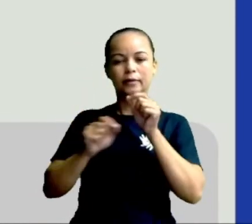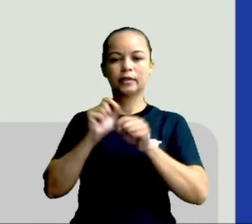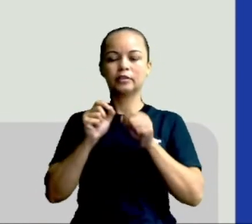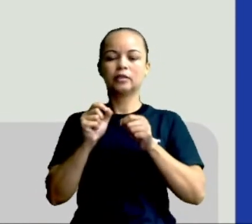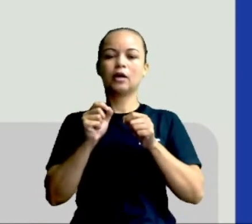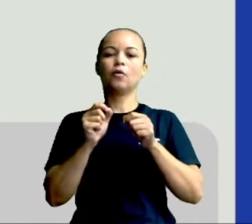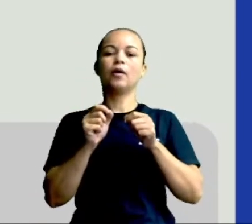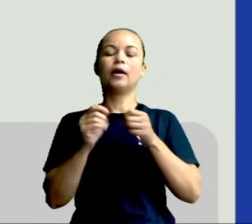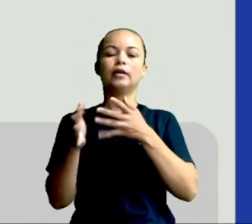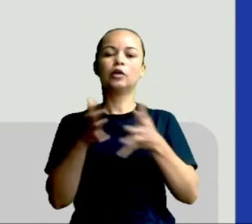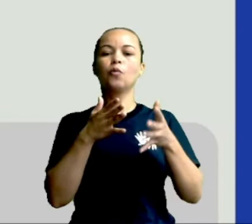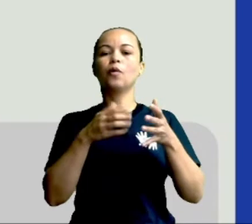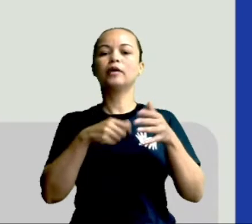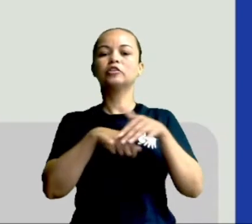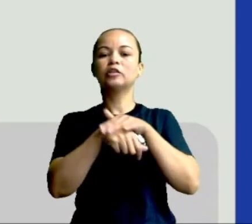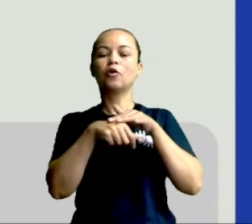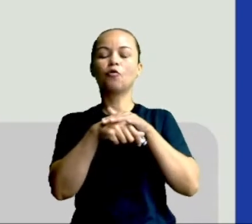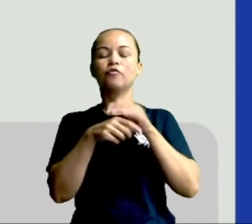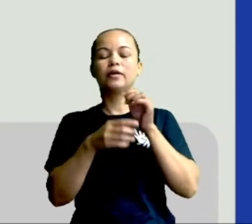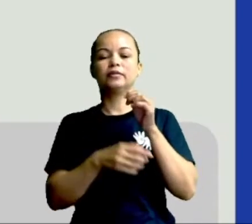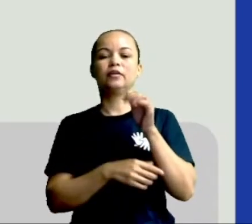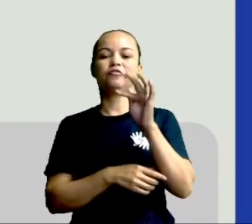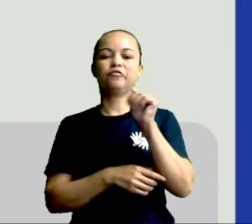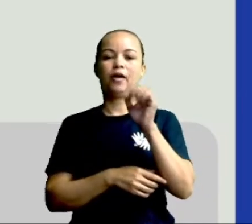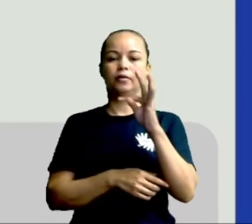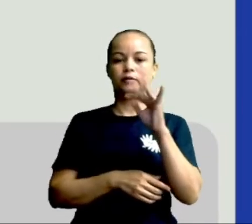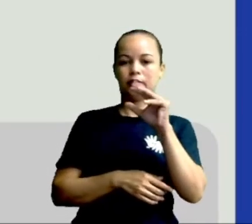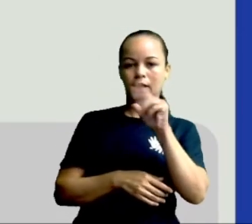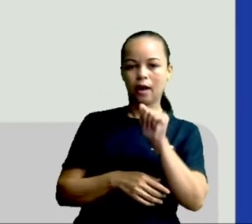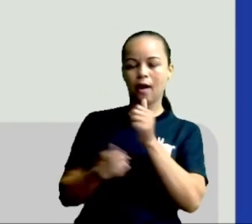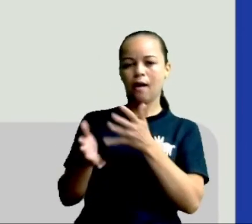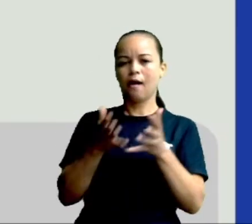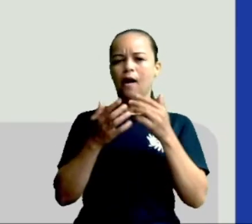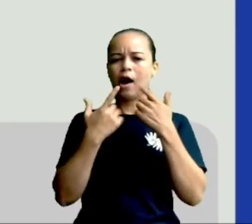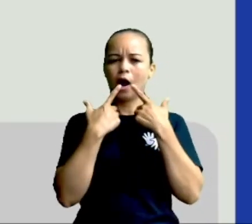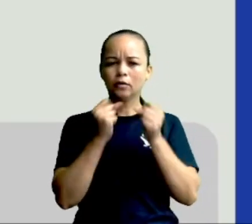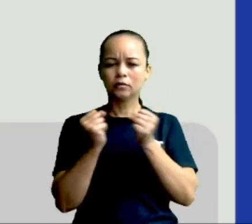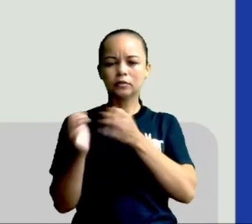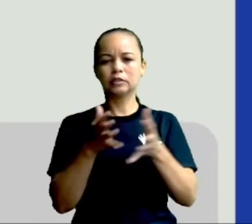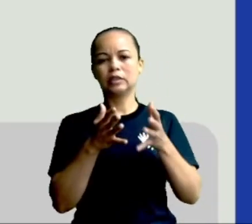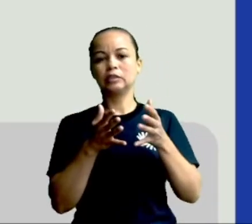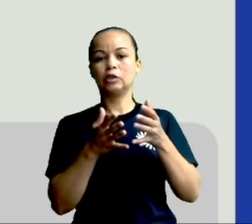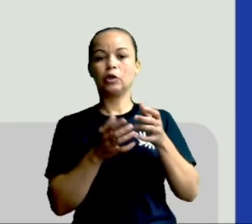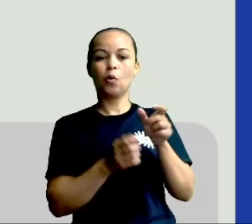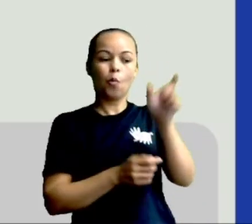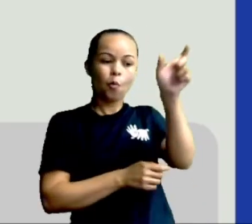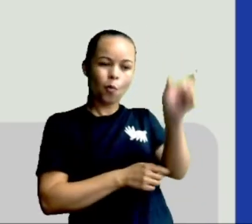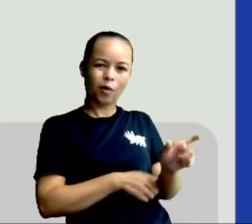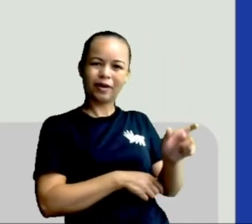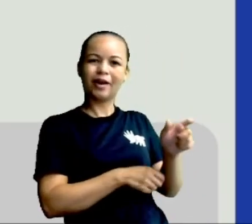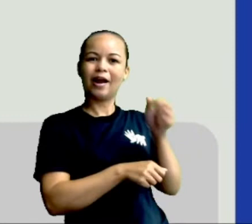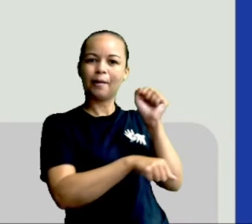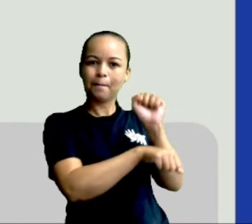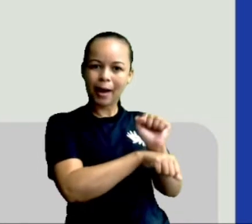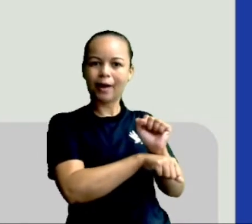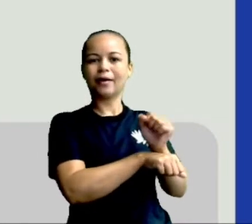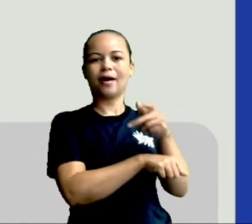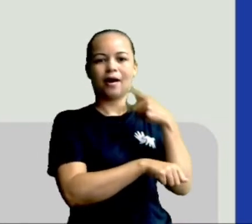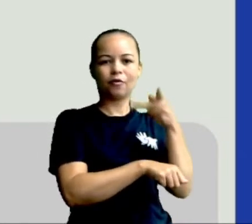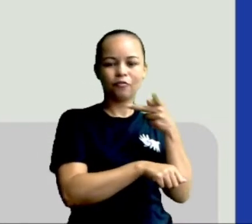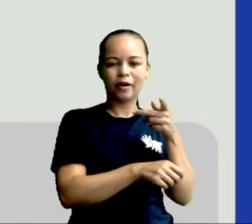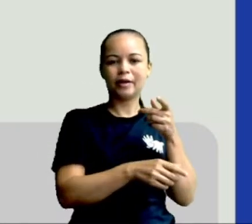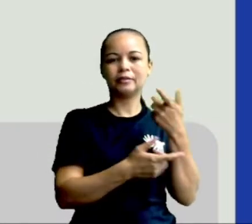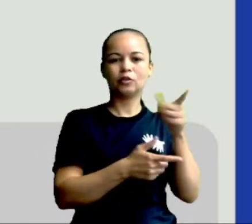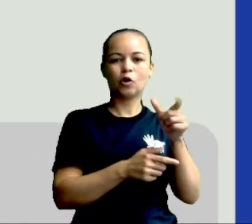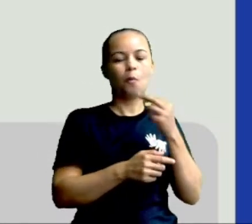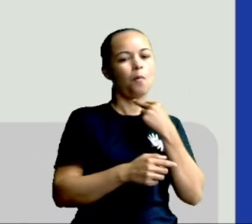da linguagem. Percebam que uma das amigas, ela tenta terminar a conversa. Não estou podendo falar agora, estou no